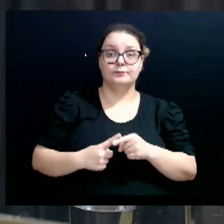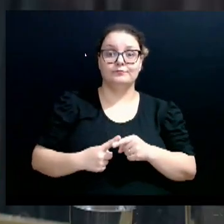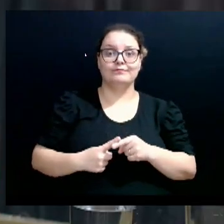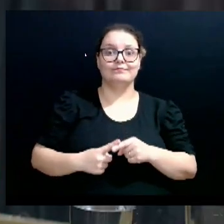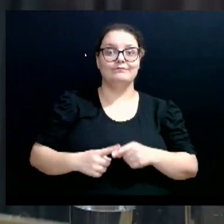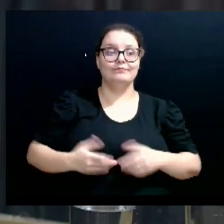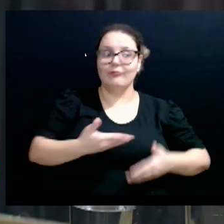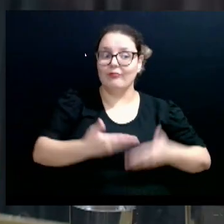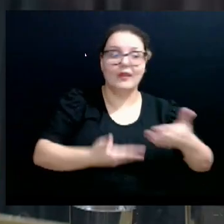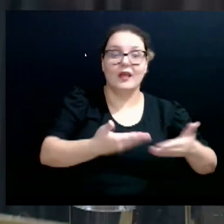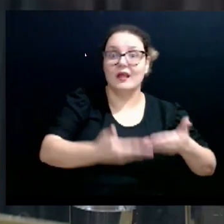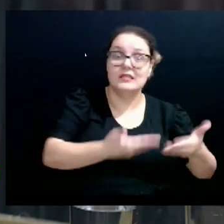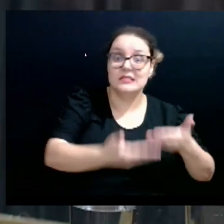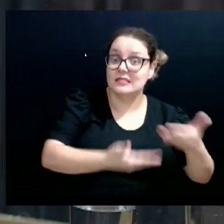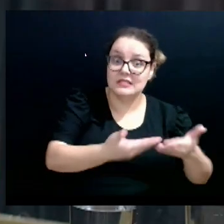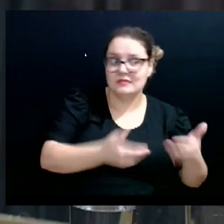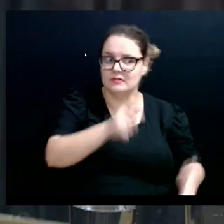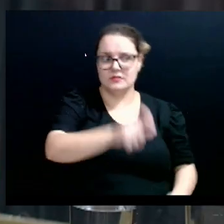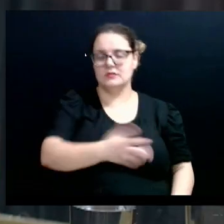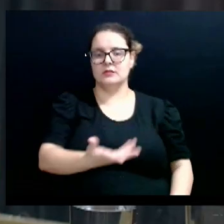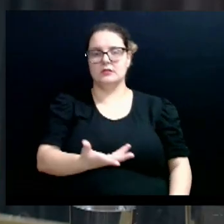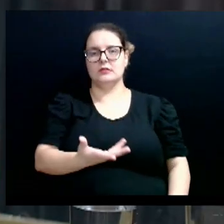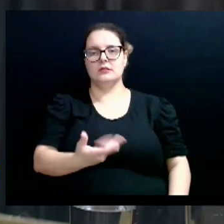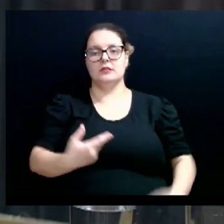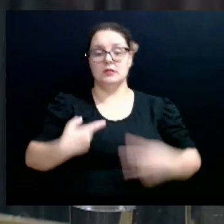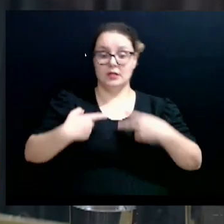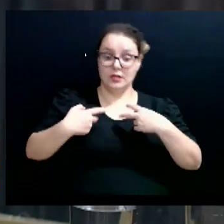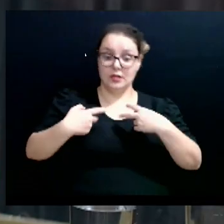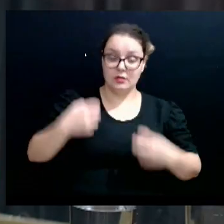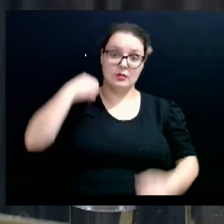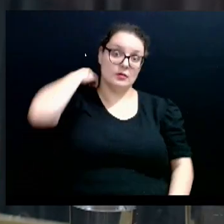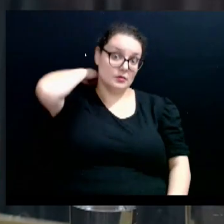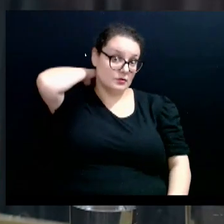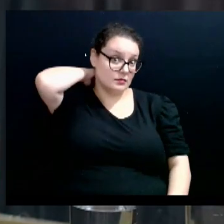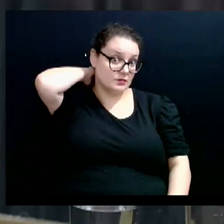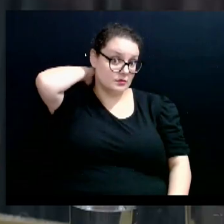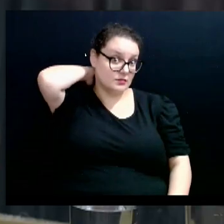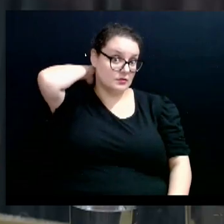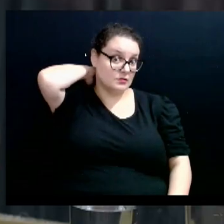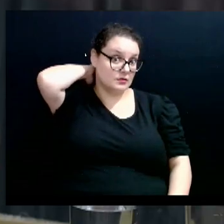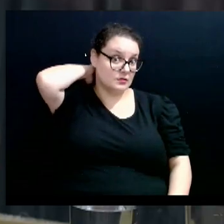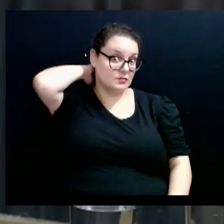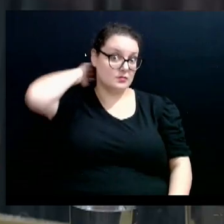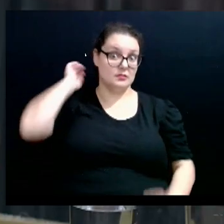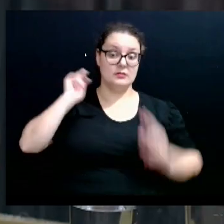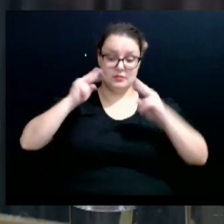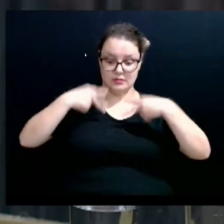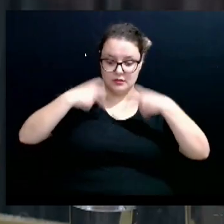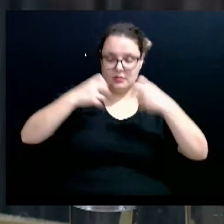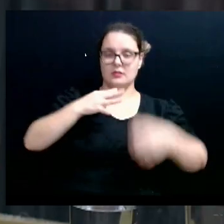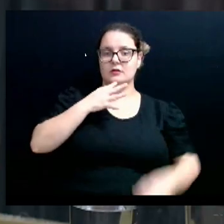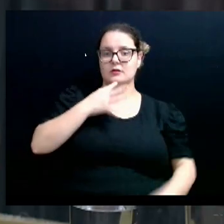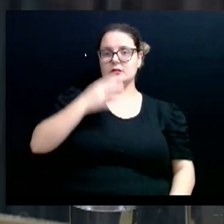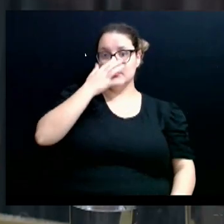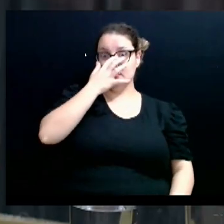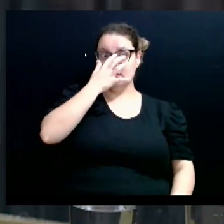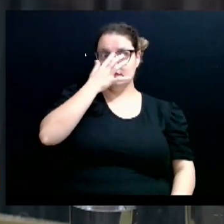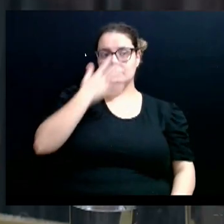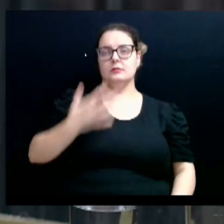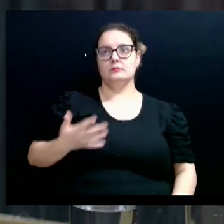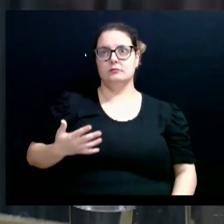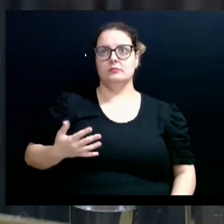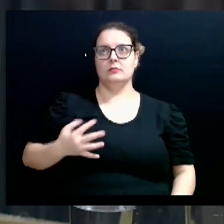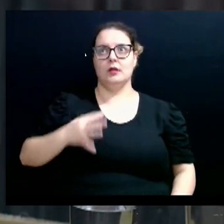serviço, né, reconhecer, se autoconhecer, né. É um trabalho mesmo